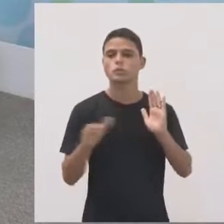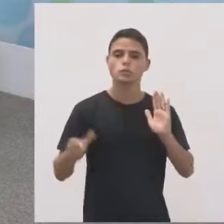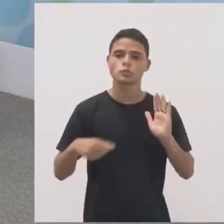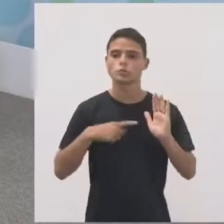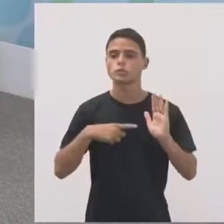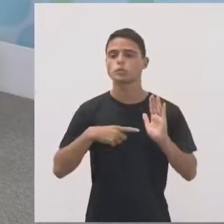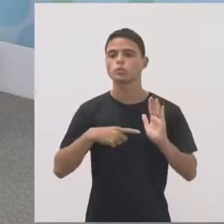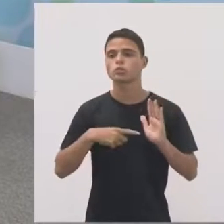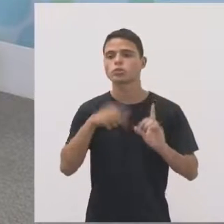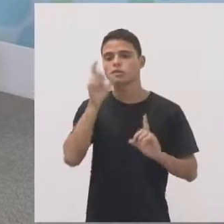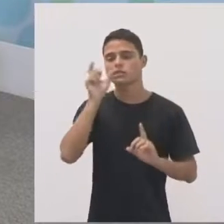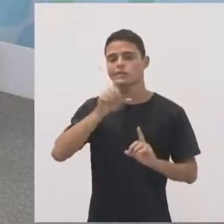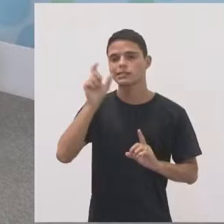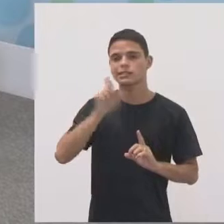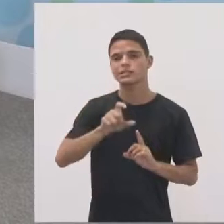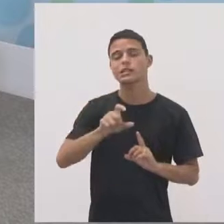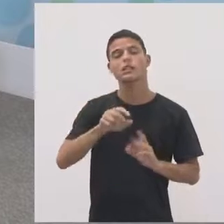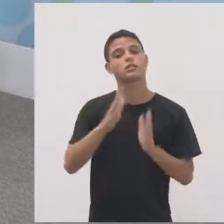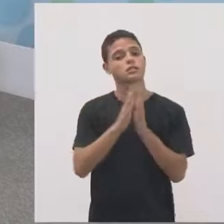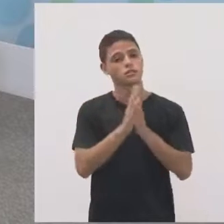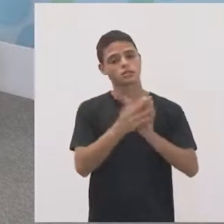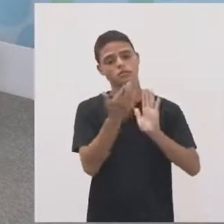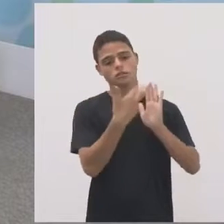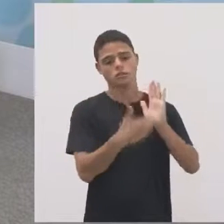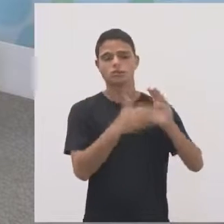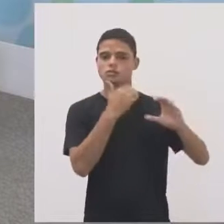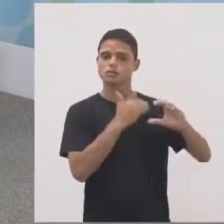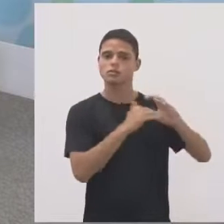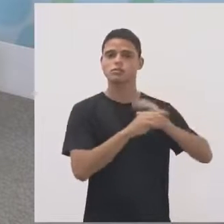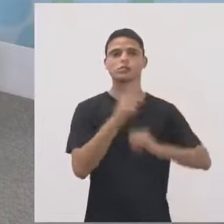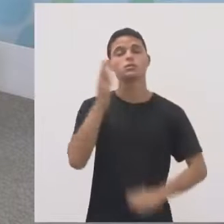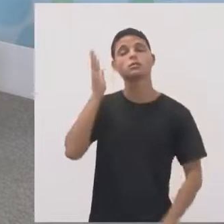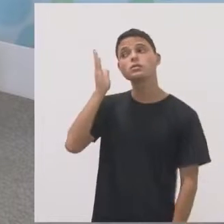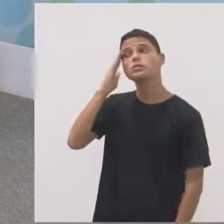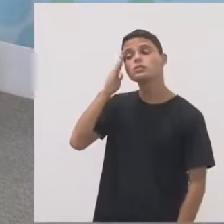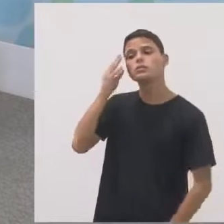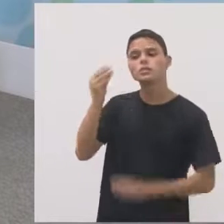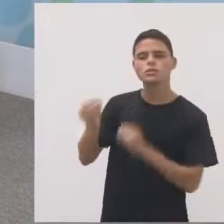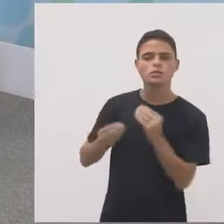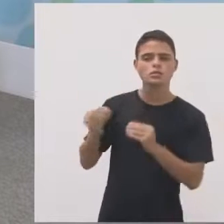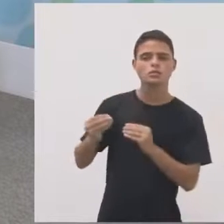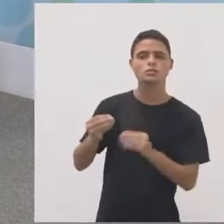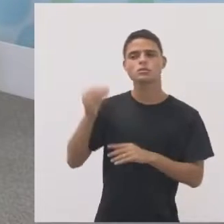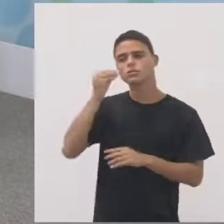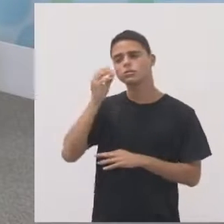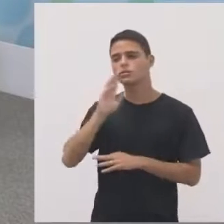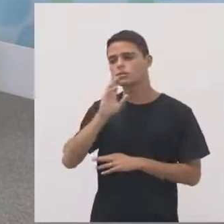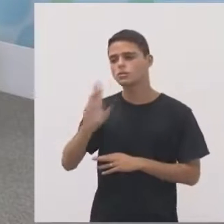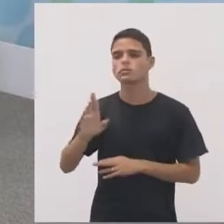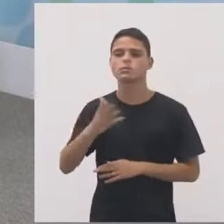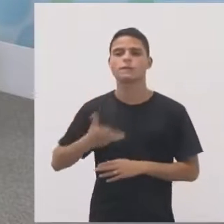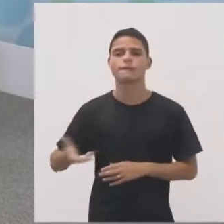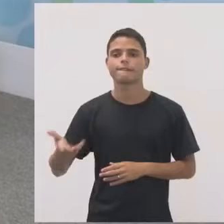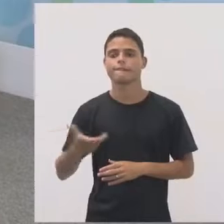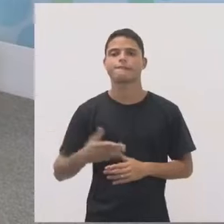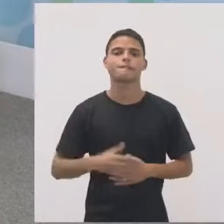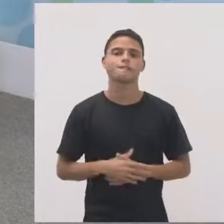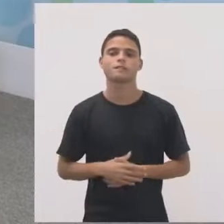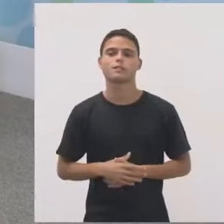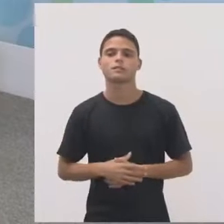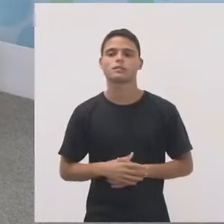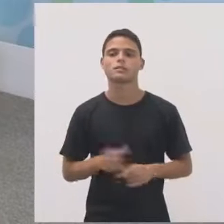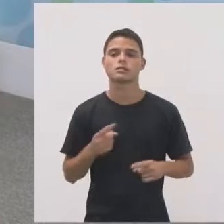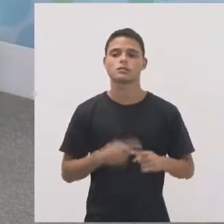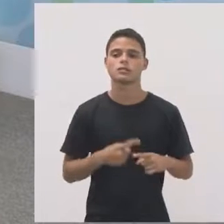reclamação, então faz o registro. Então, registra para a gente ter, e a gente ter esse quantitativo e ter como responder vocês, né? Porque...